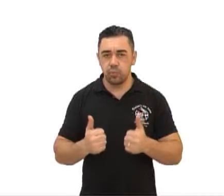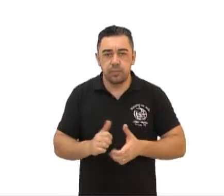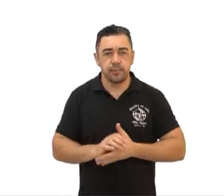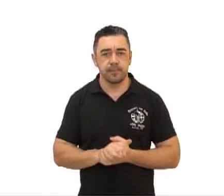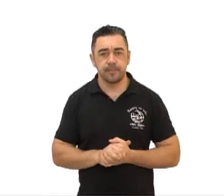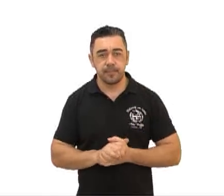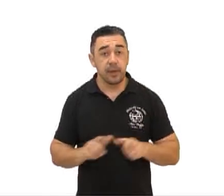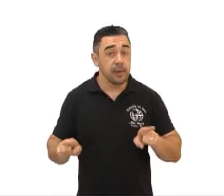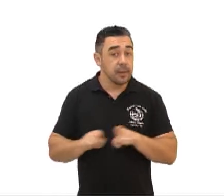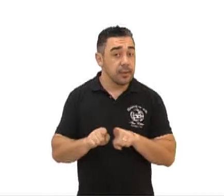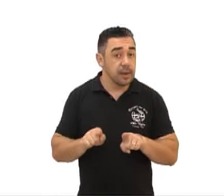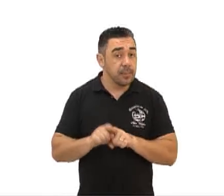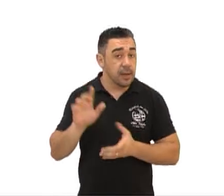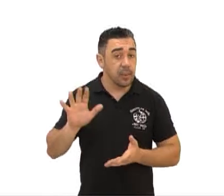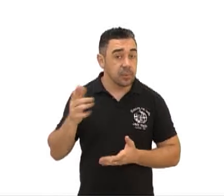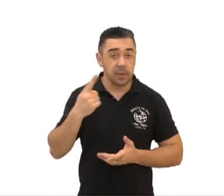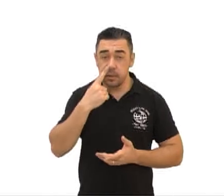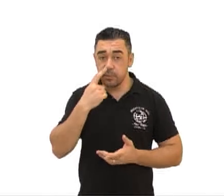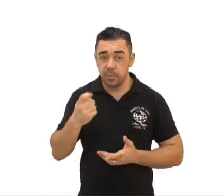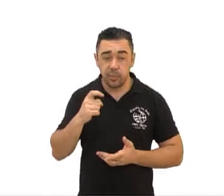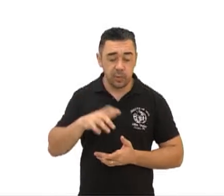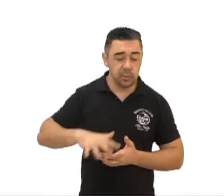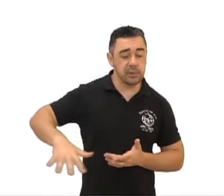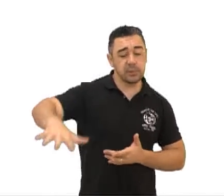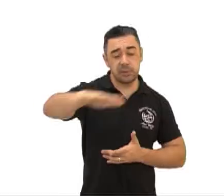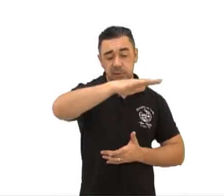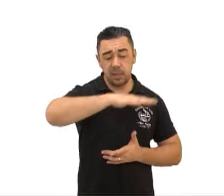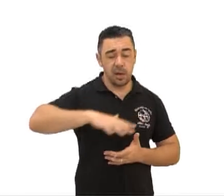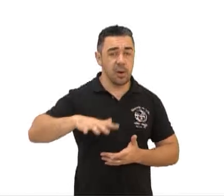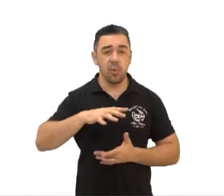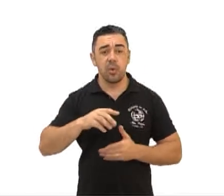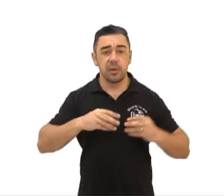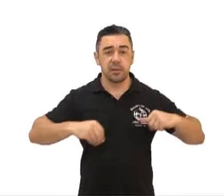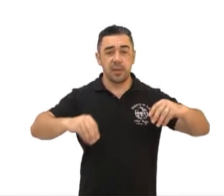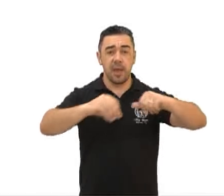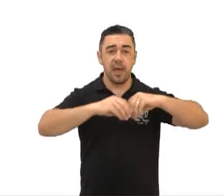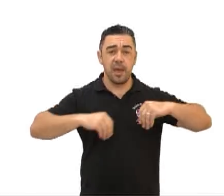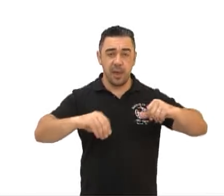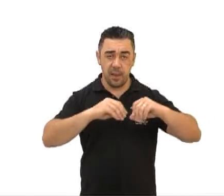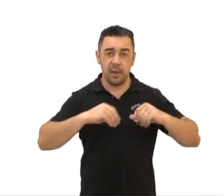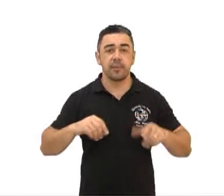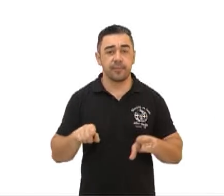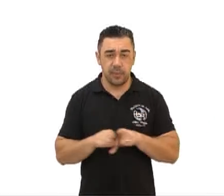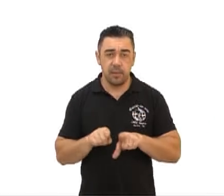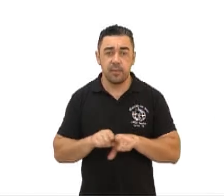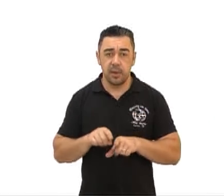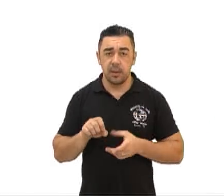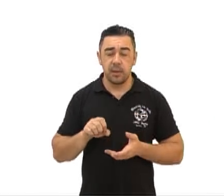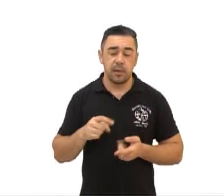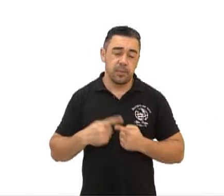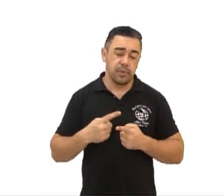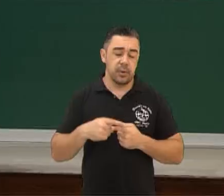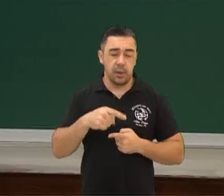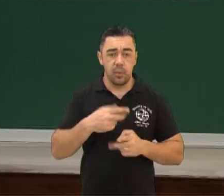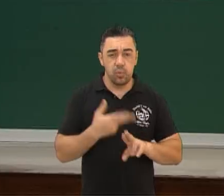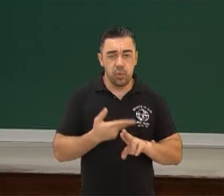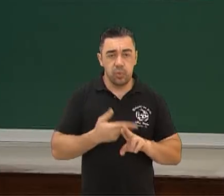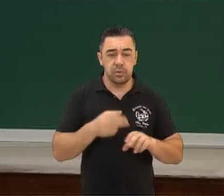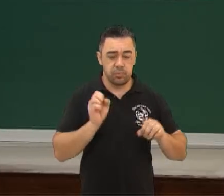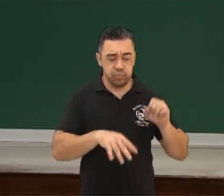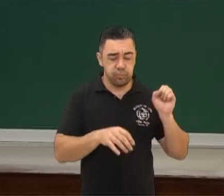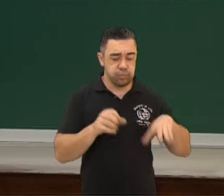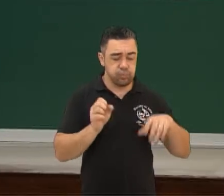E provoca também a poluição do solo, porque esse uso, né, dos fertilizantes vão